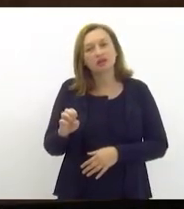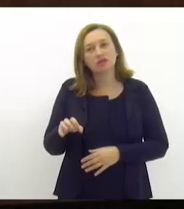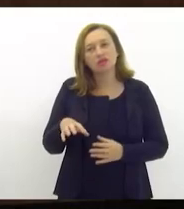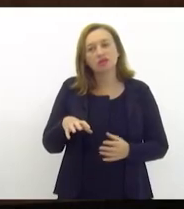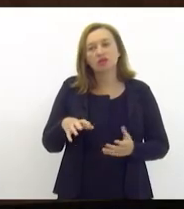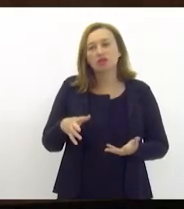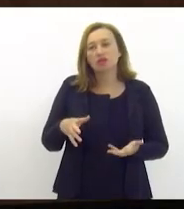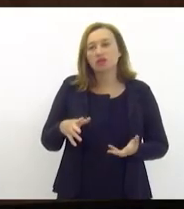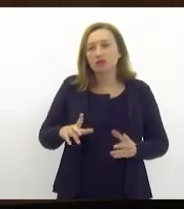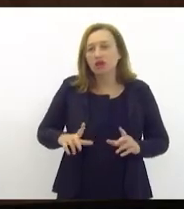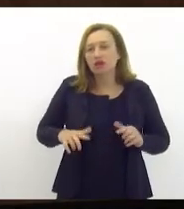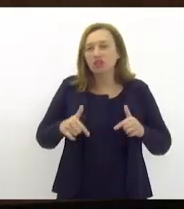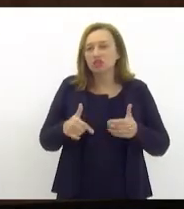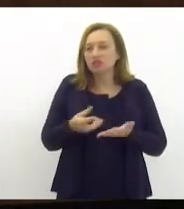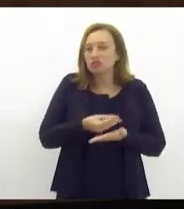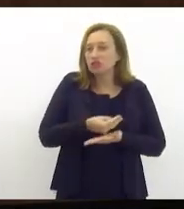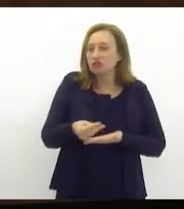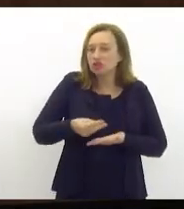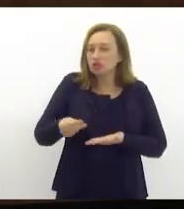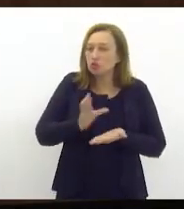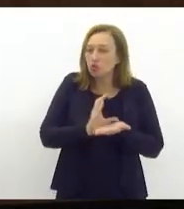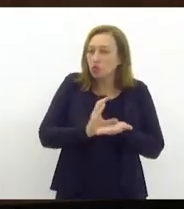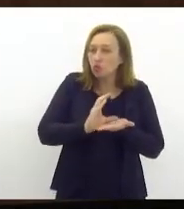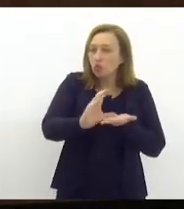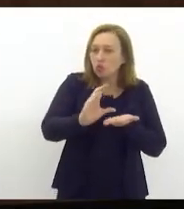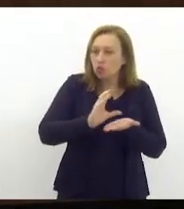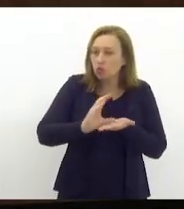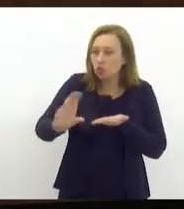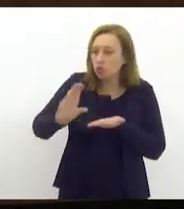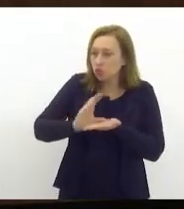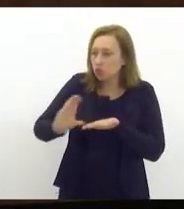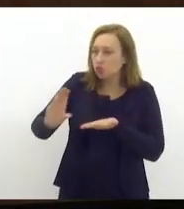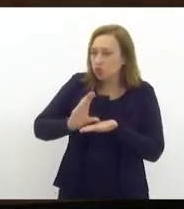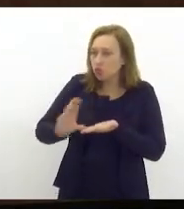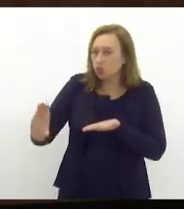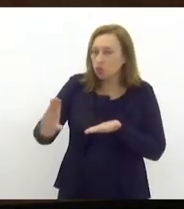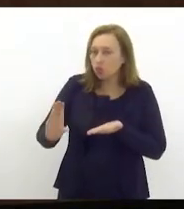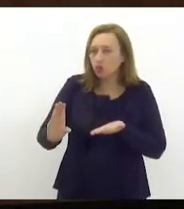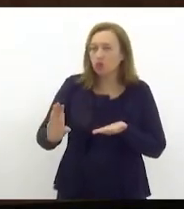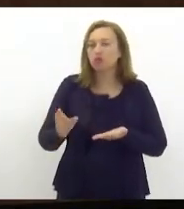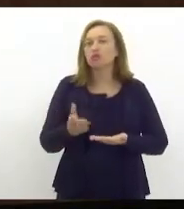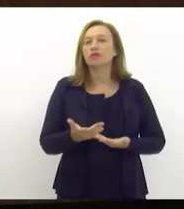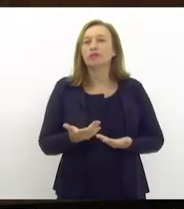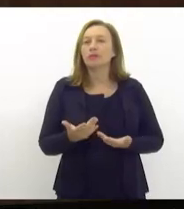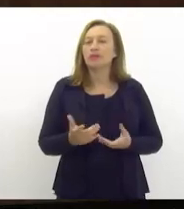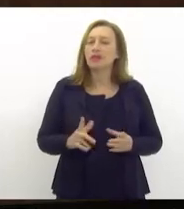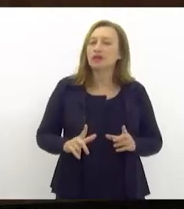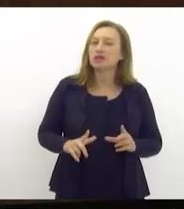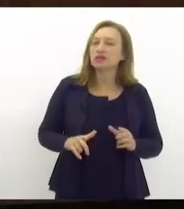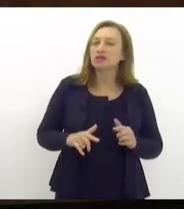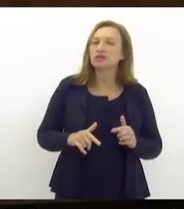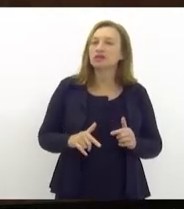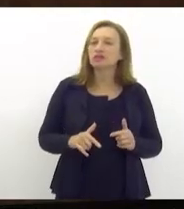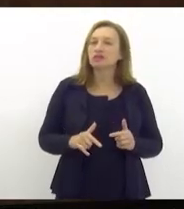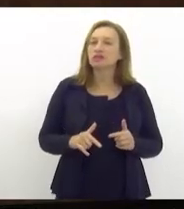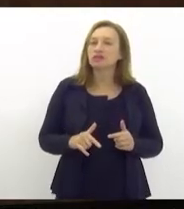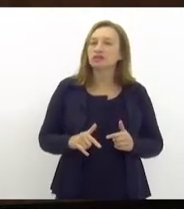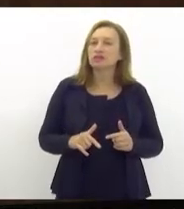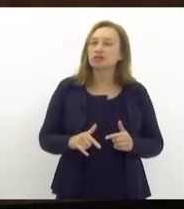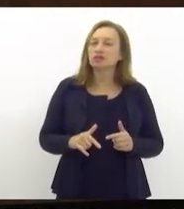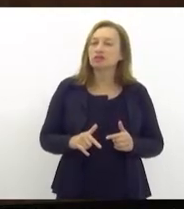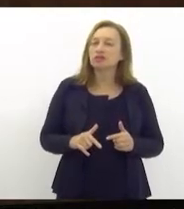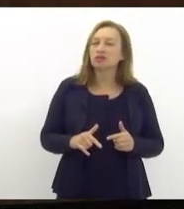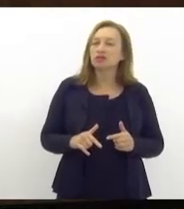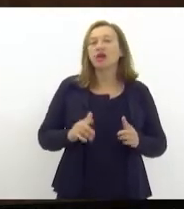a forma como a distribuição dos recursos públicos e talvez essa parte da atuação da